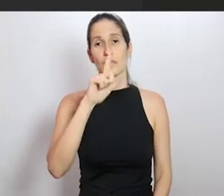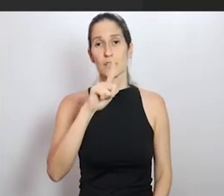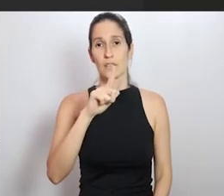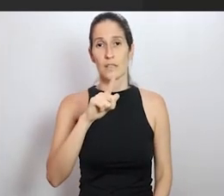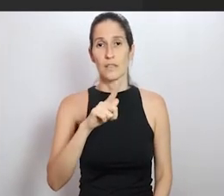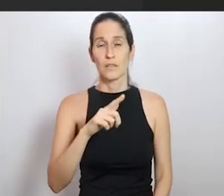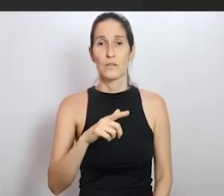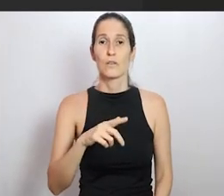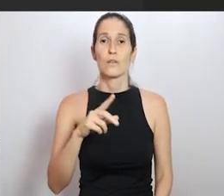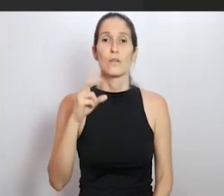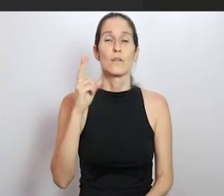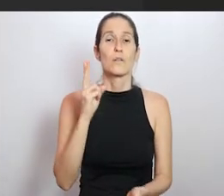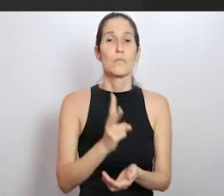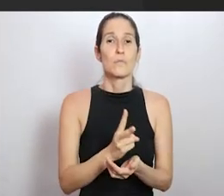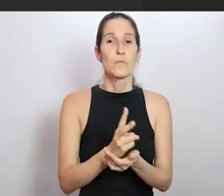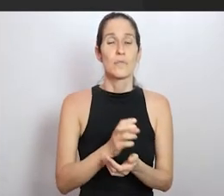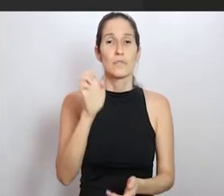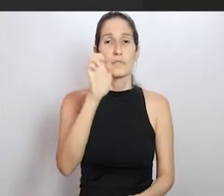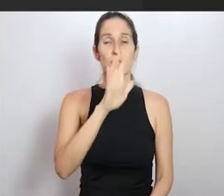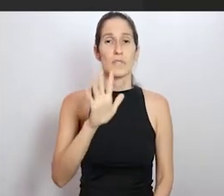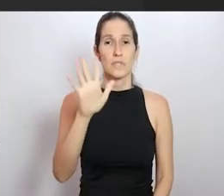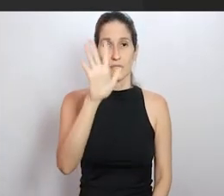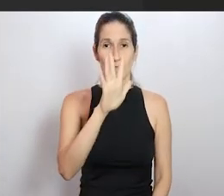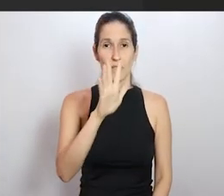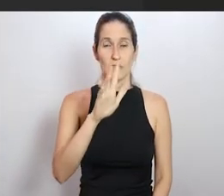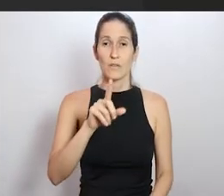mas que trata de uma outra,